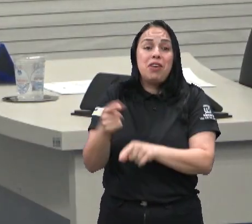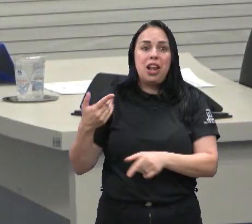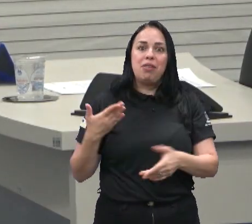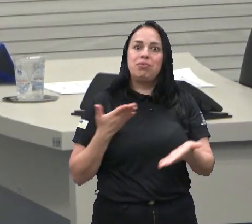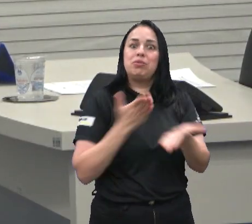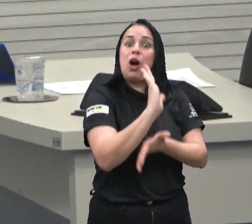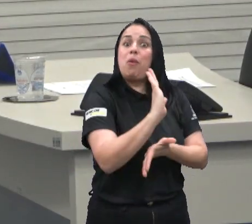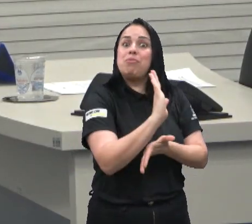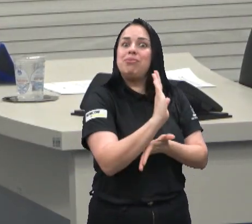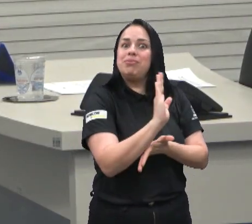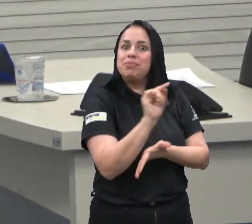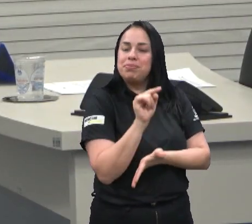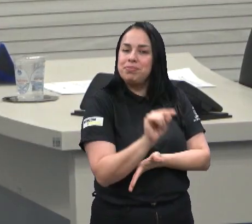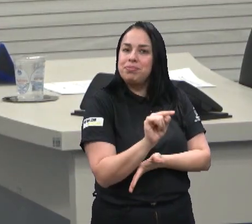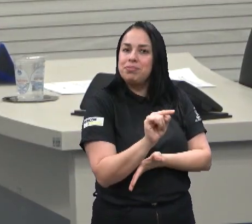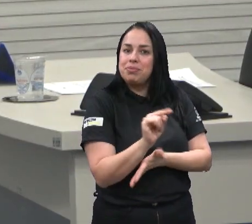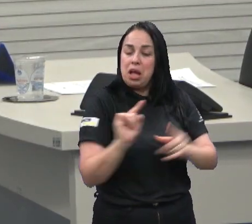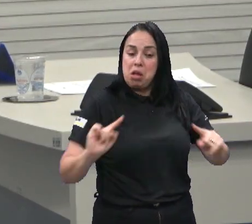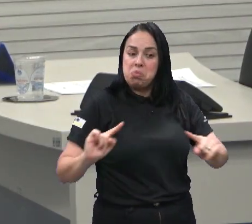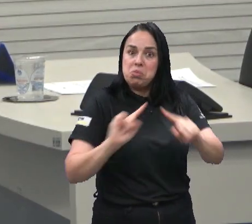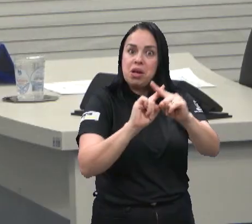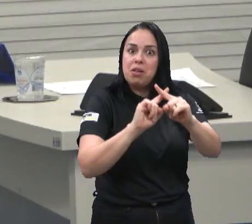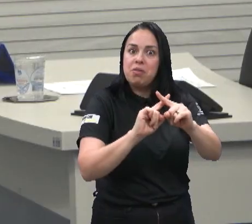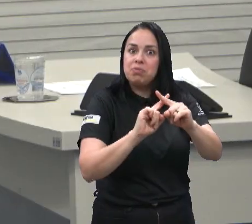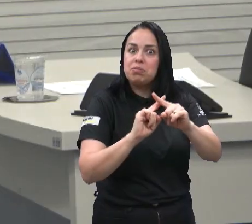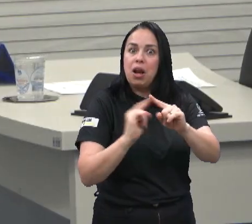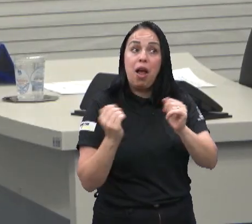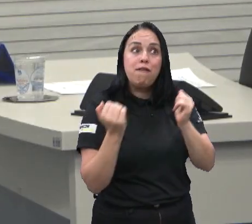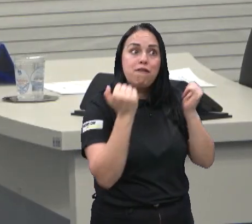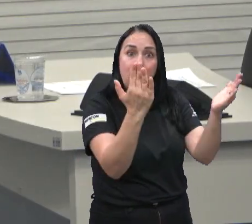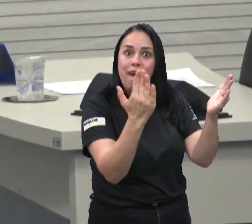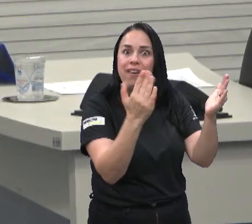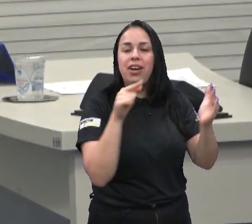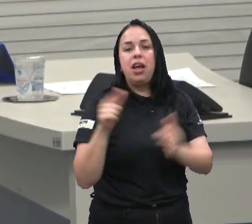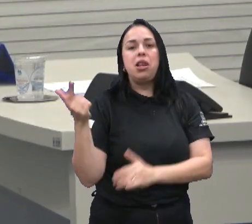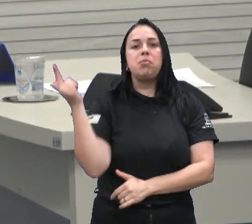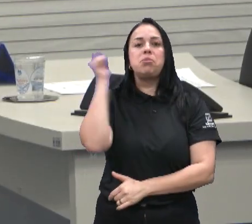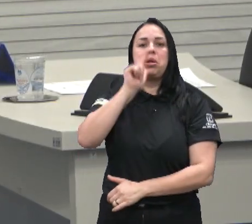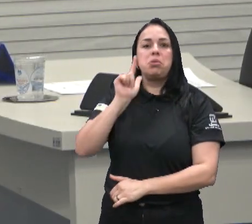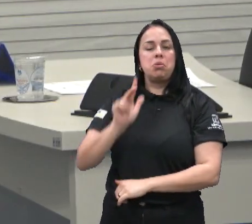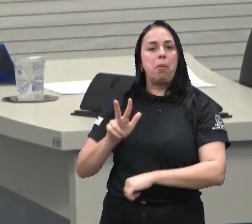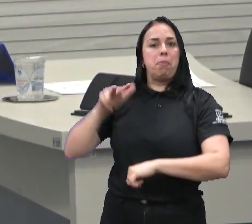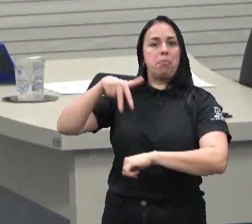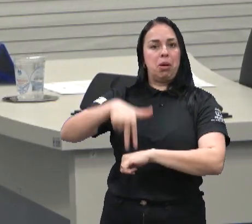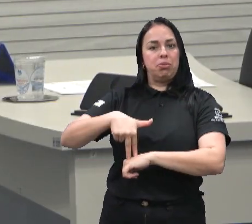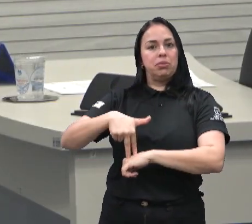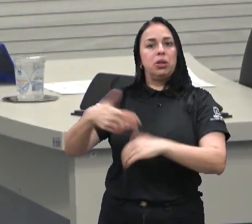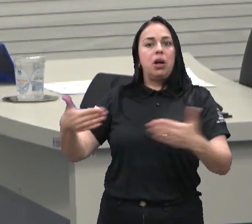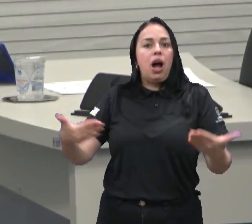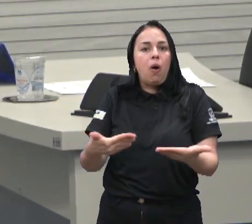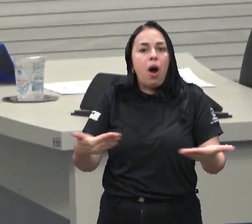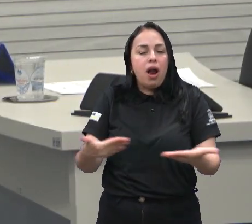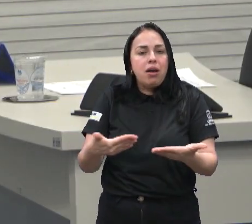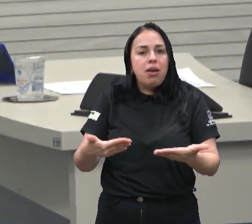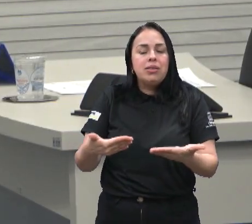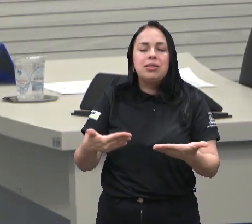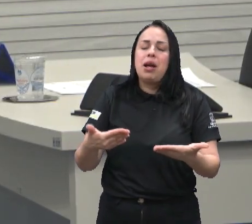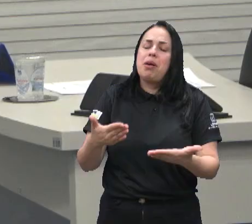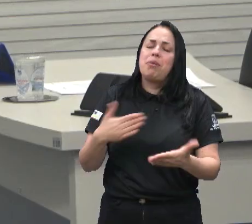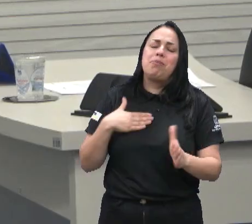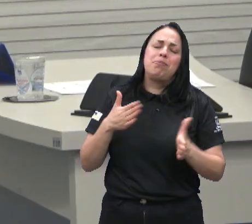conquista disputas fora de São José dos Campos. É um momento assim marcante para a nossa